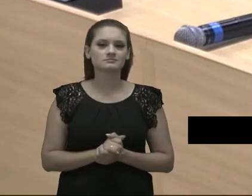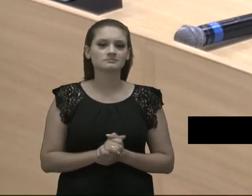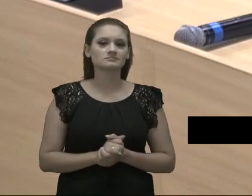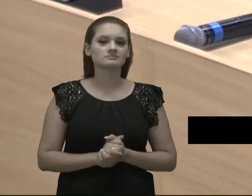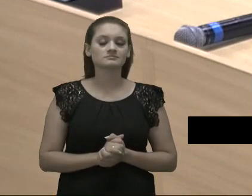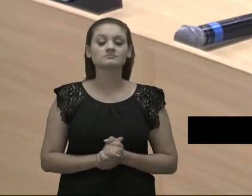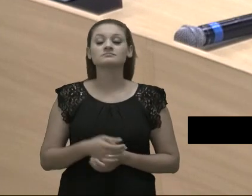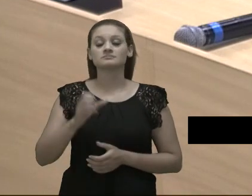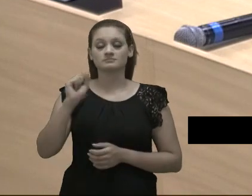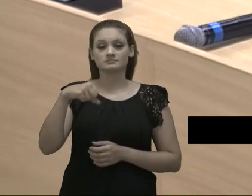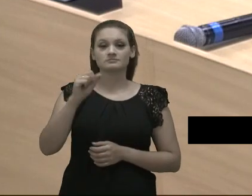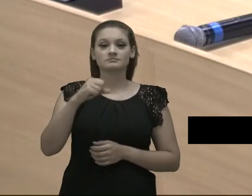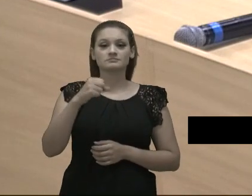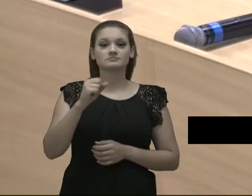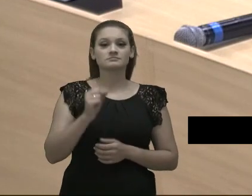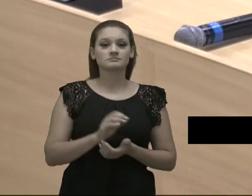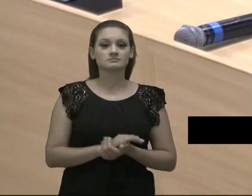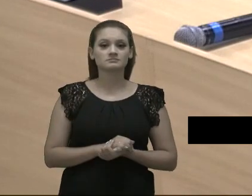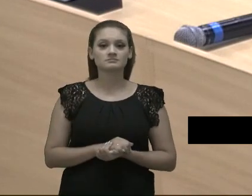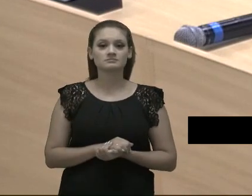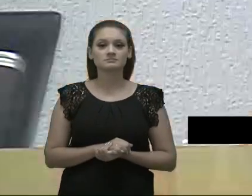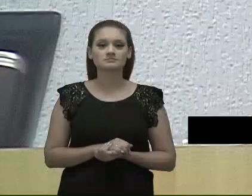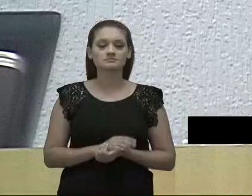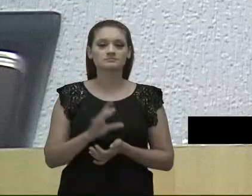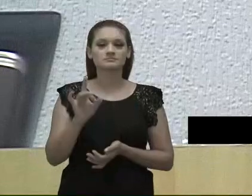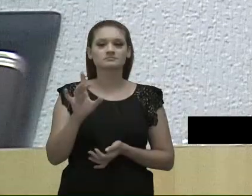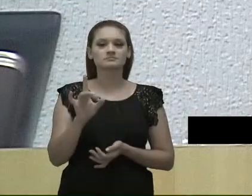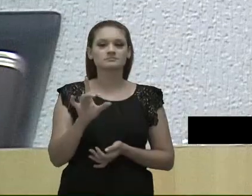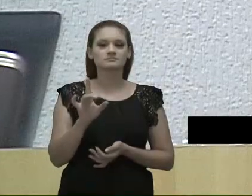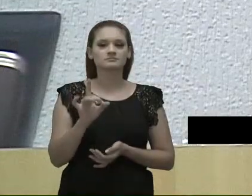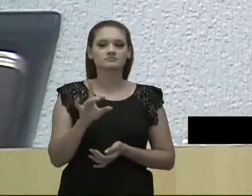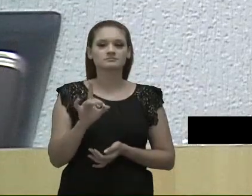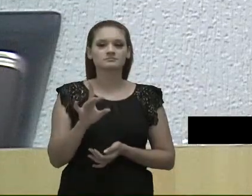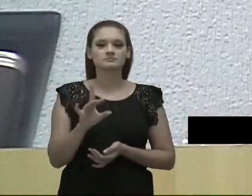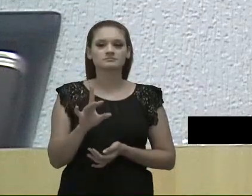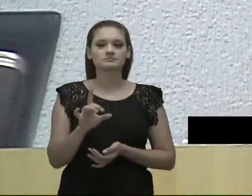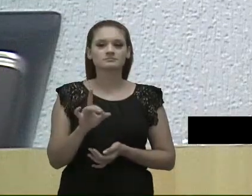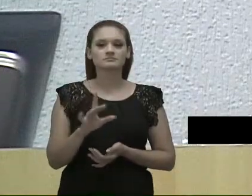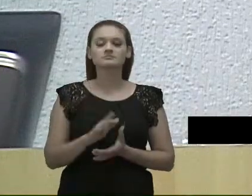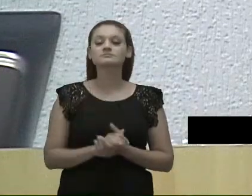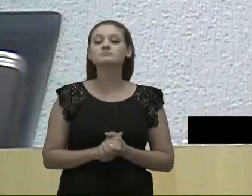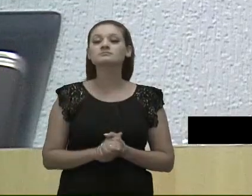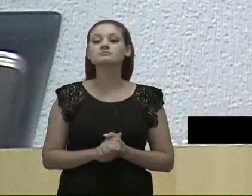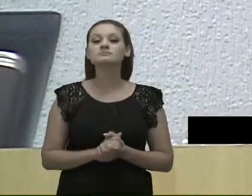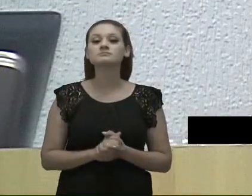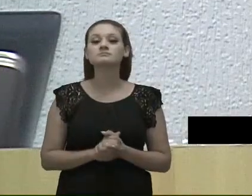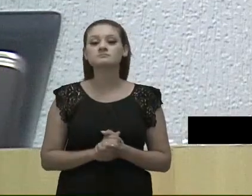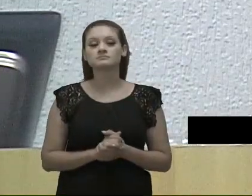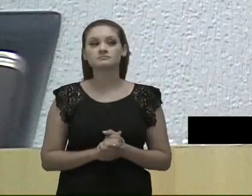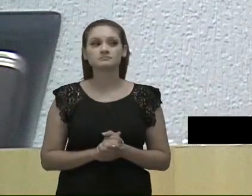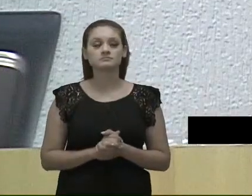então, que eles podem estar tranquilos? Sim. E só que existe, bem lembrado pelo vereador Serginho,